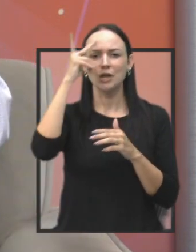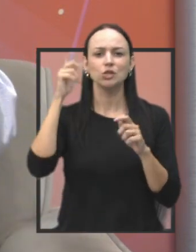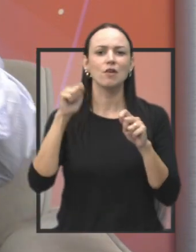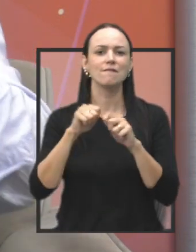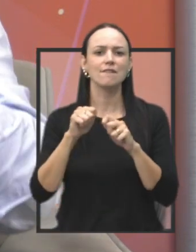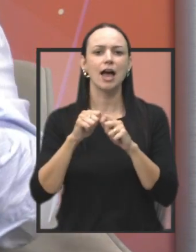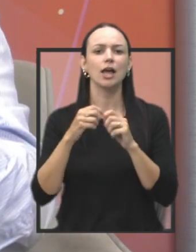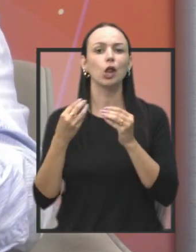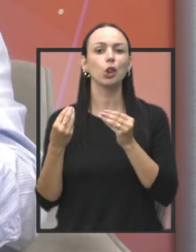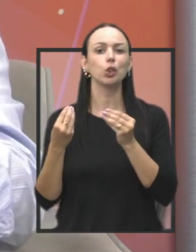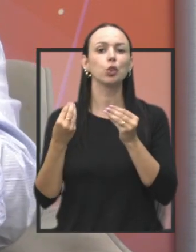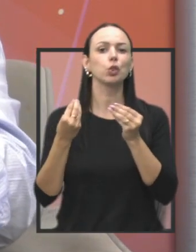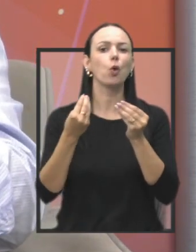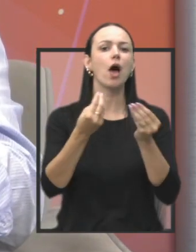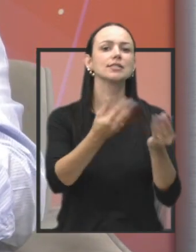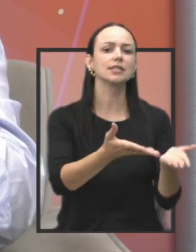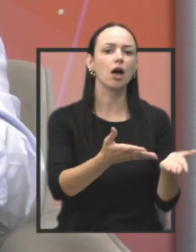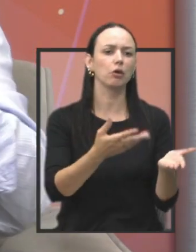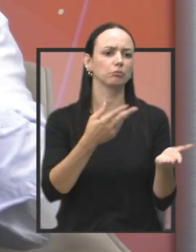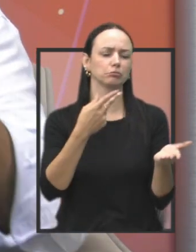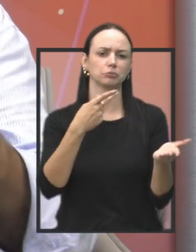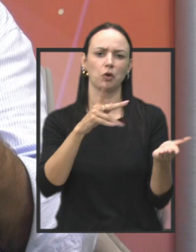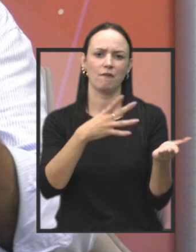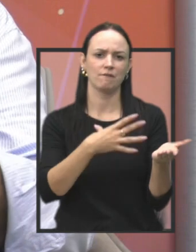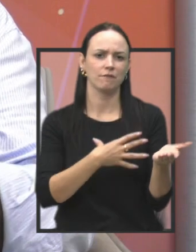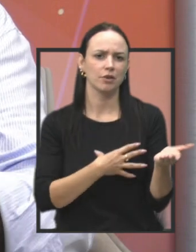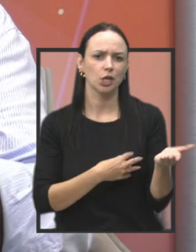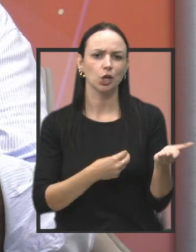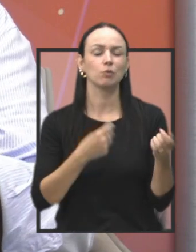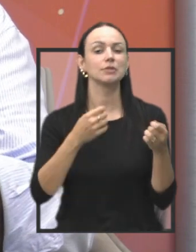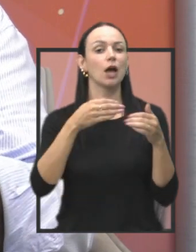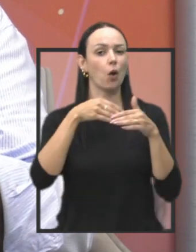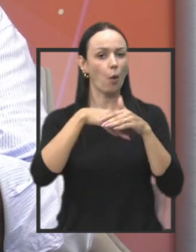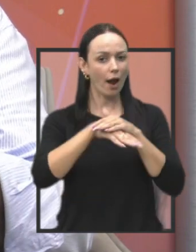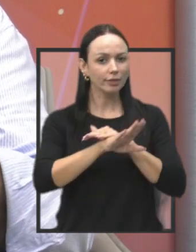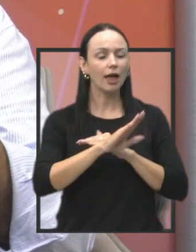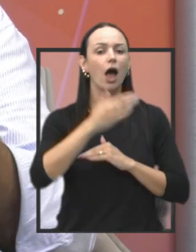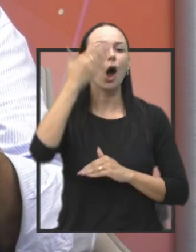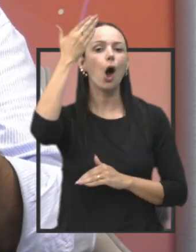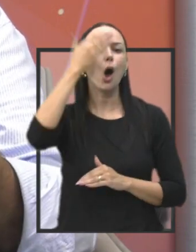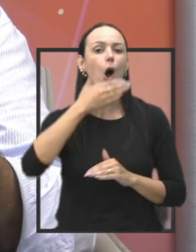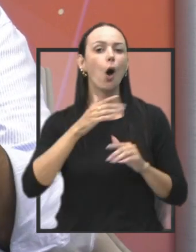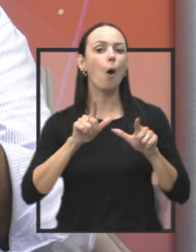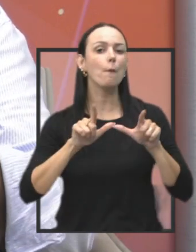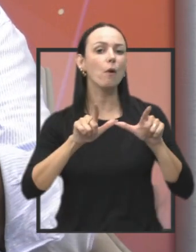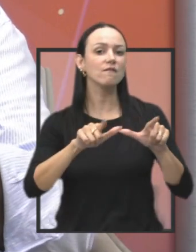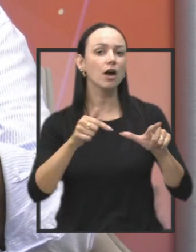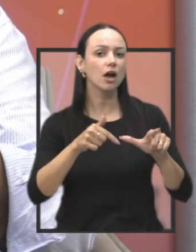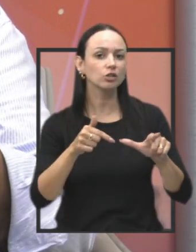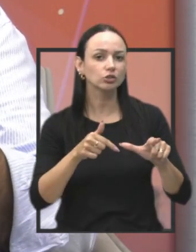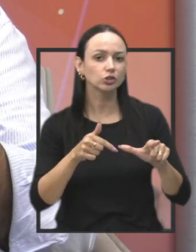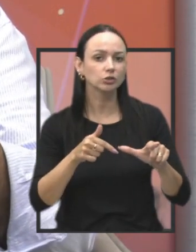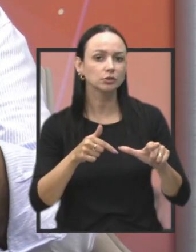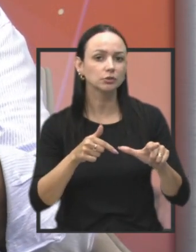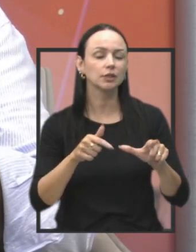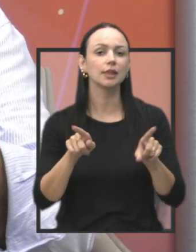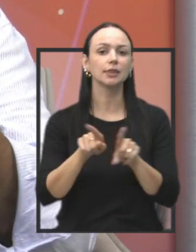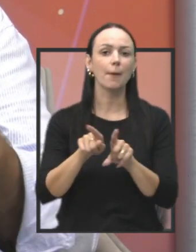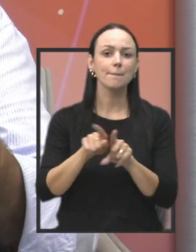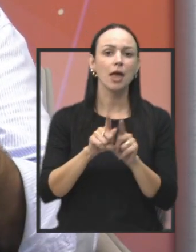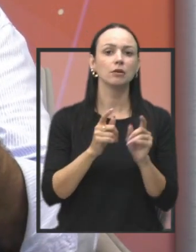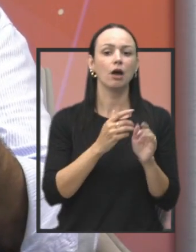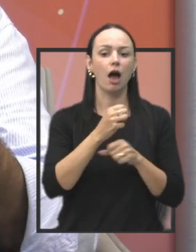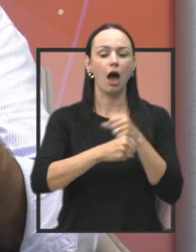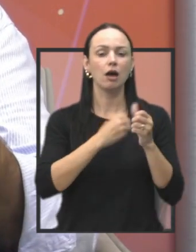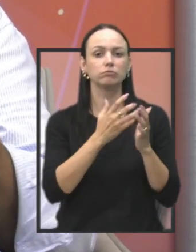uma doação para um filho, alguma coisa, guardar o comprovante da doação. E também se durante o ano adquiriu